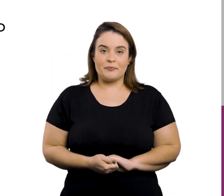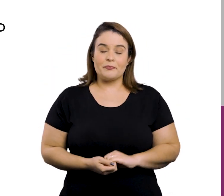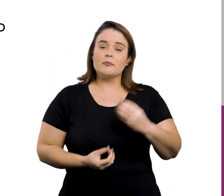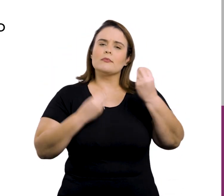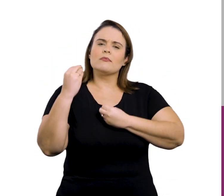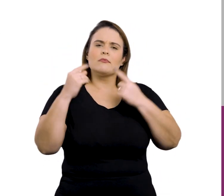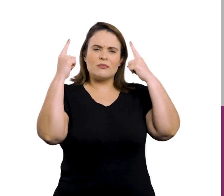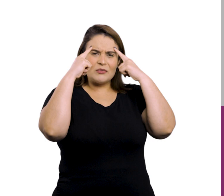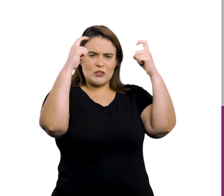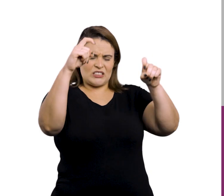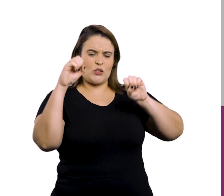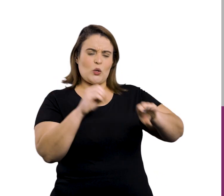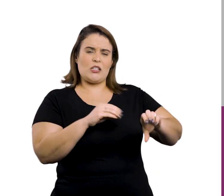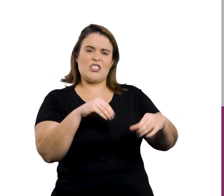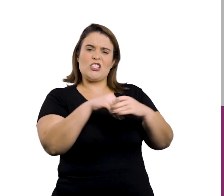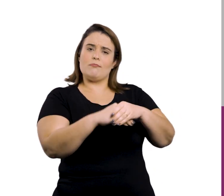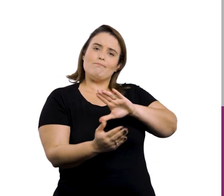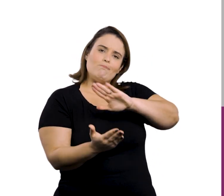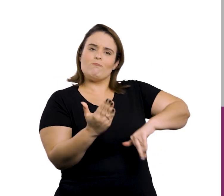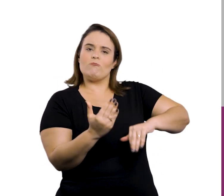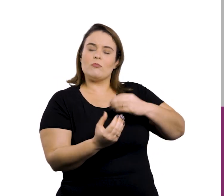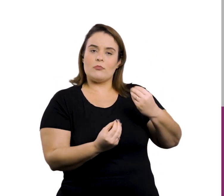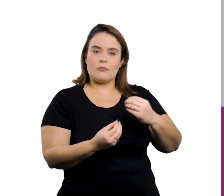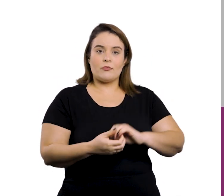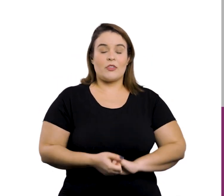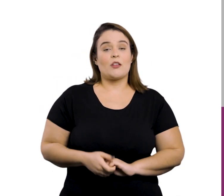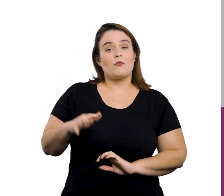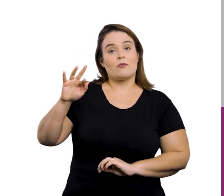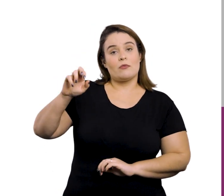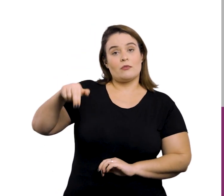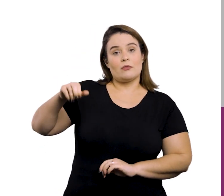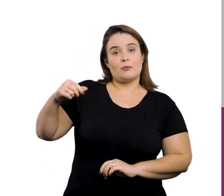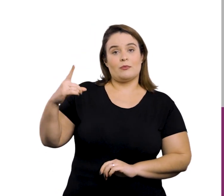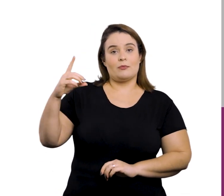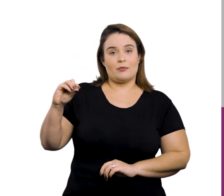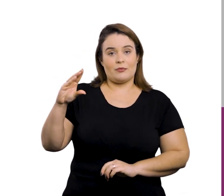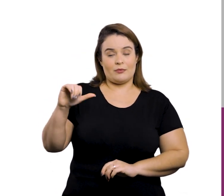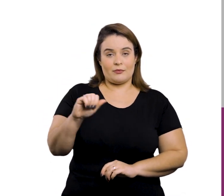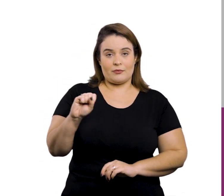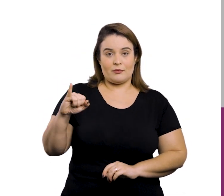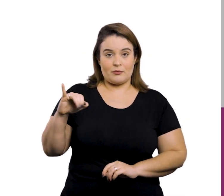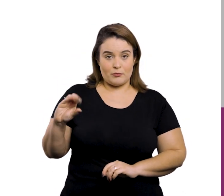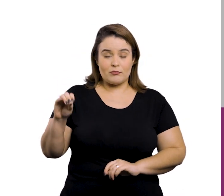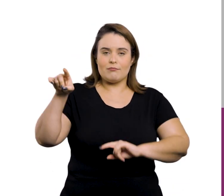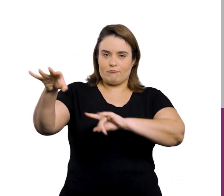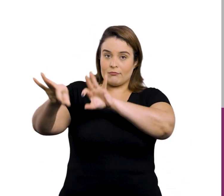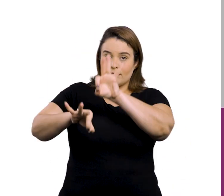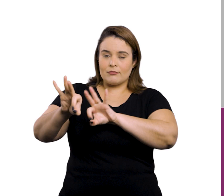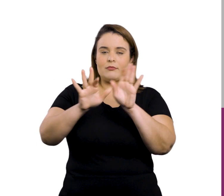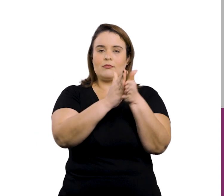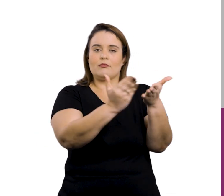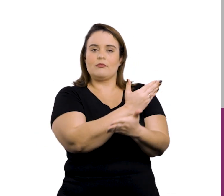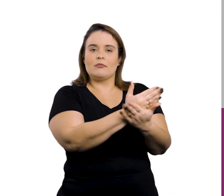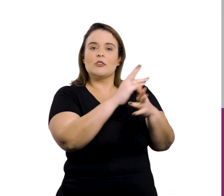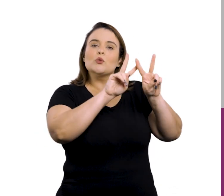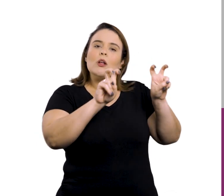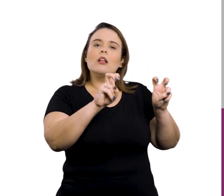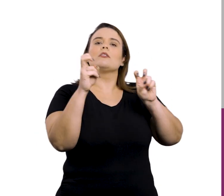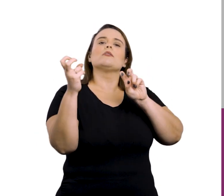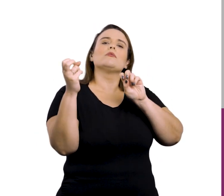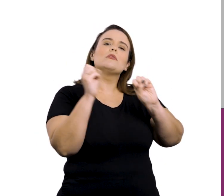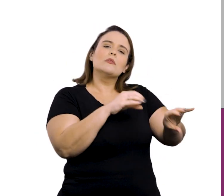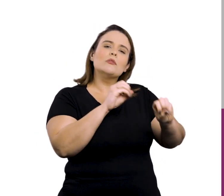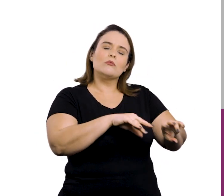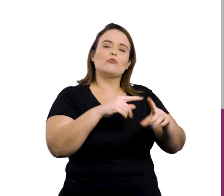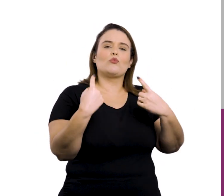cidadão. Como desbarbarizar a educação? Artigo de Fernando Cássio, organizador do livro Educação contra